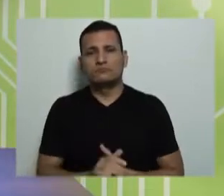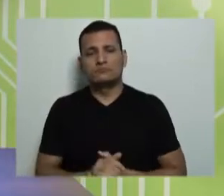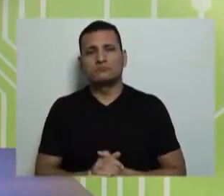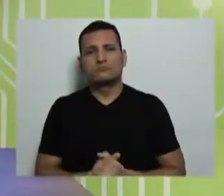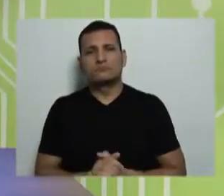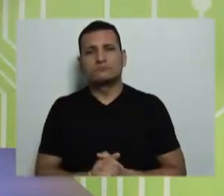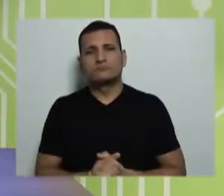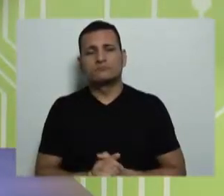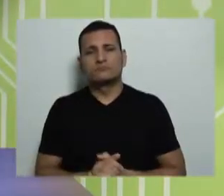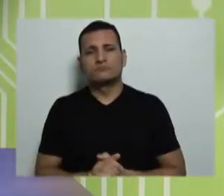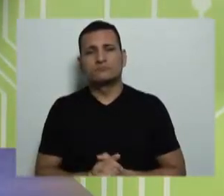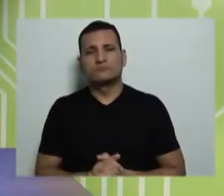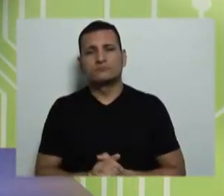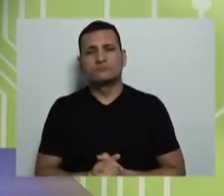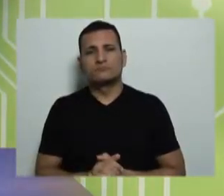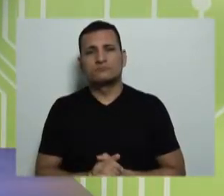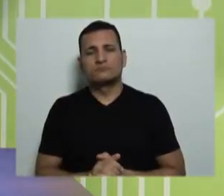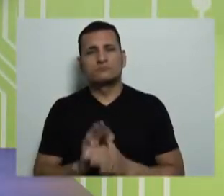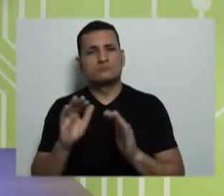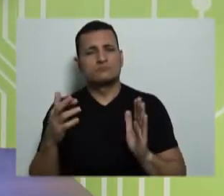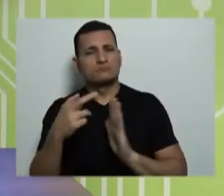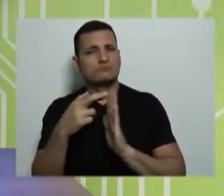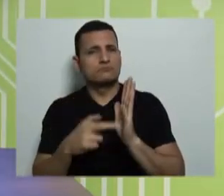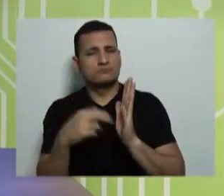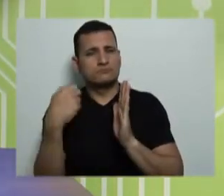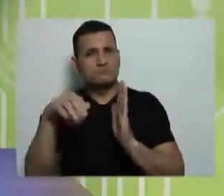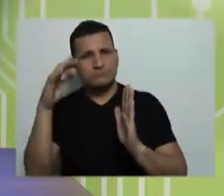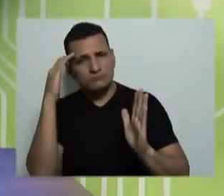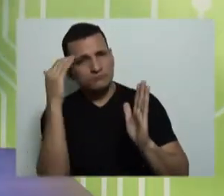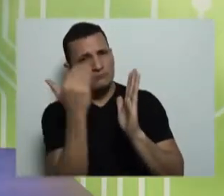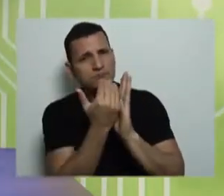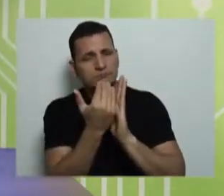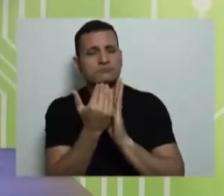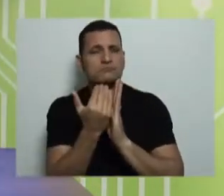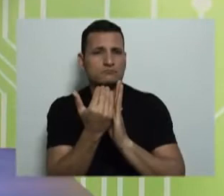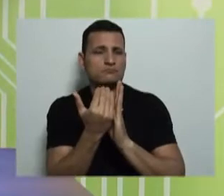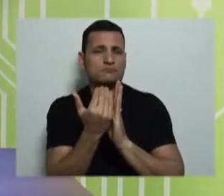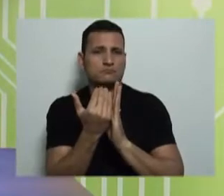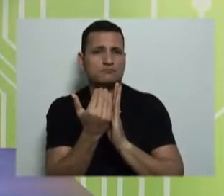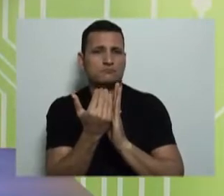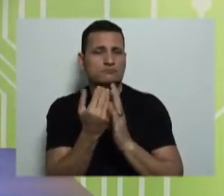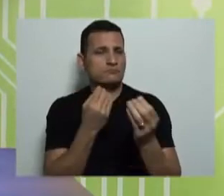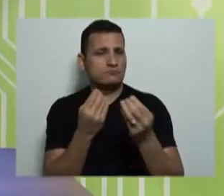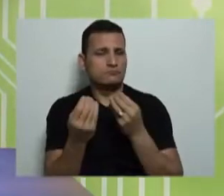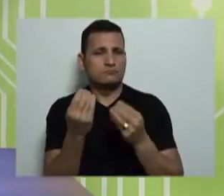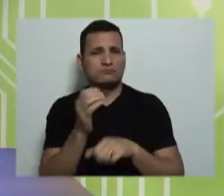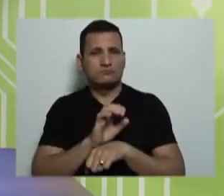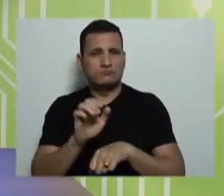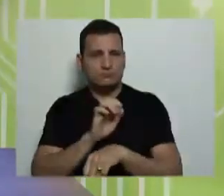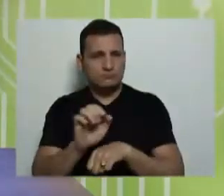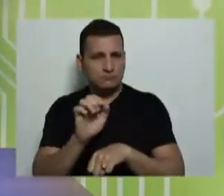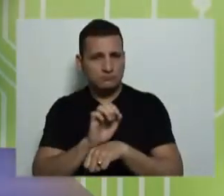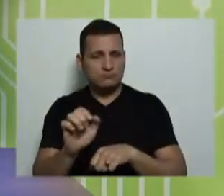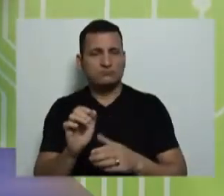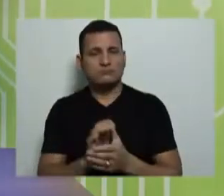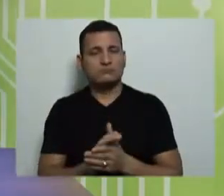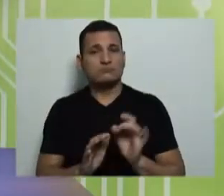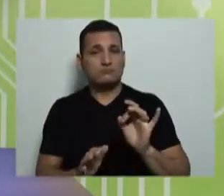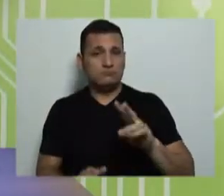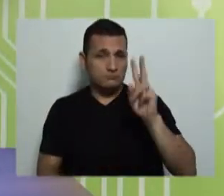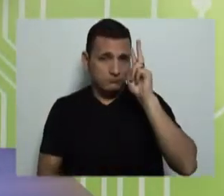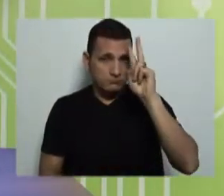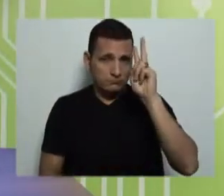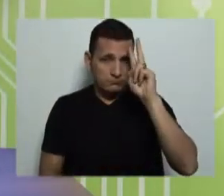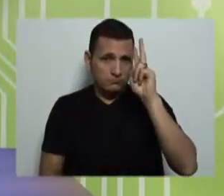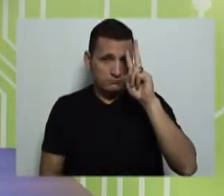que seja cumprida, para que seja construída essa relação de estágio. Que só para relembrar, a gente, mais uma